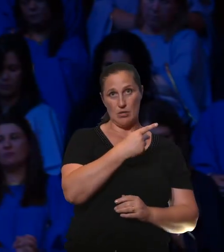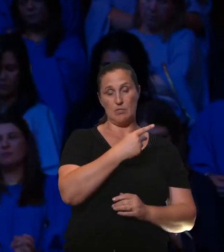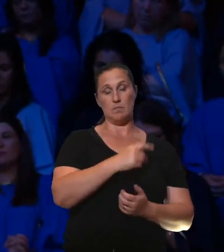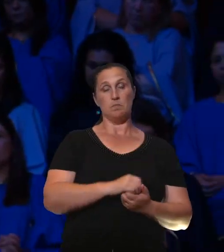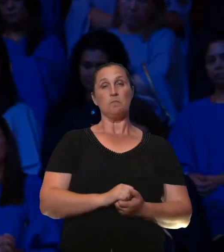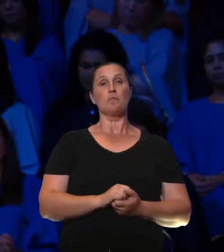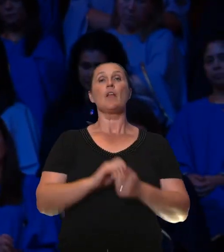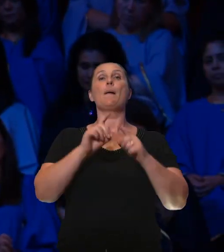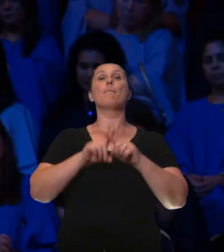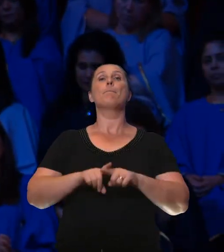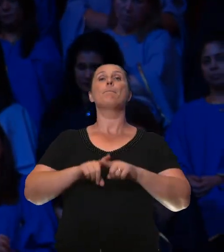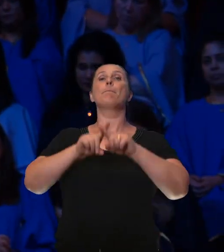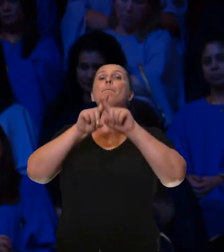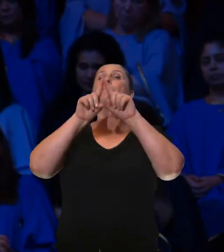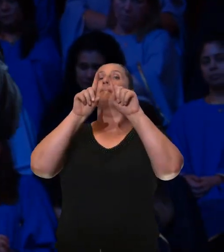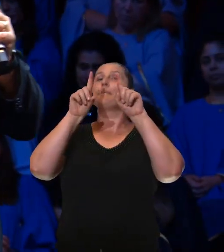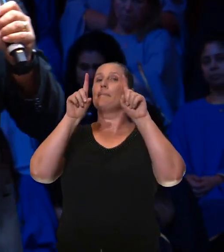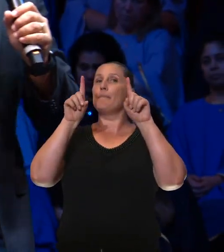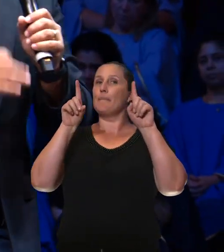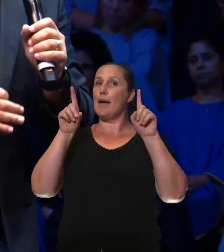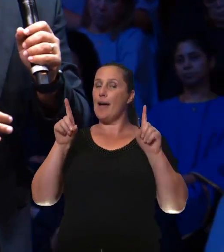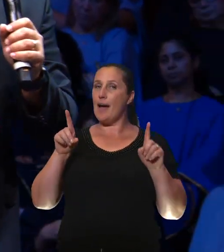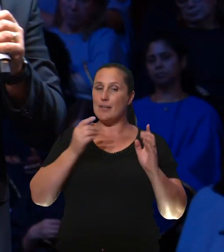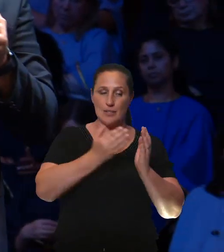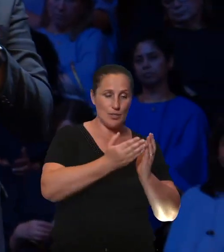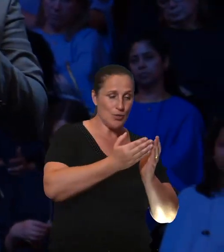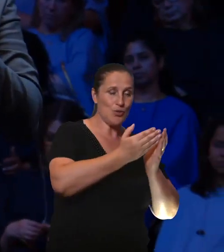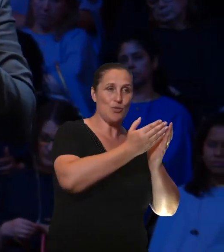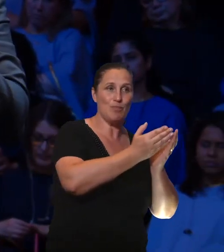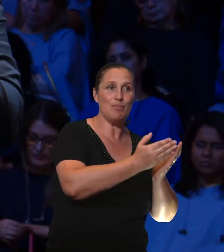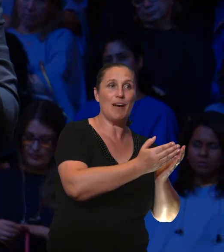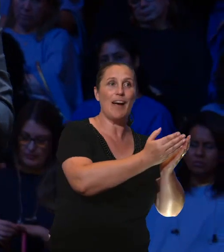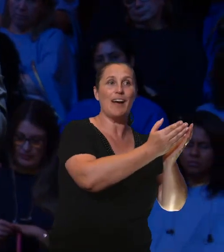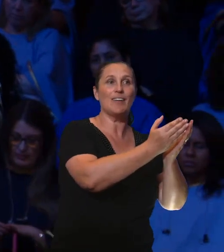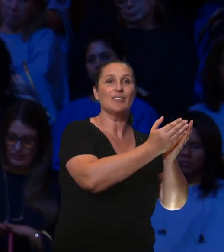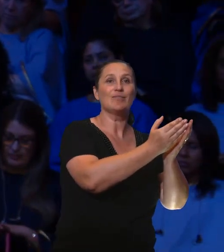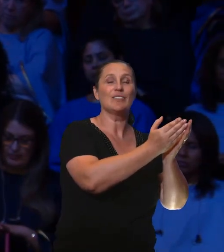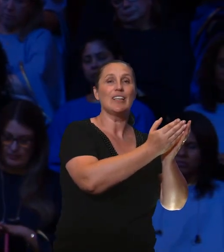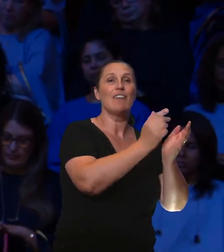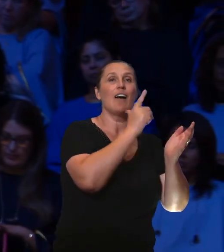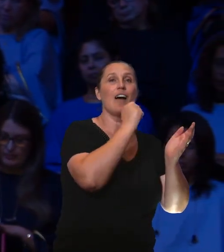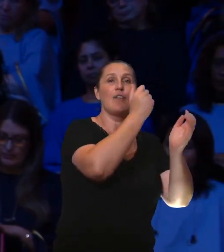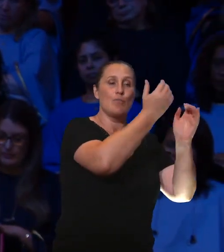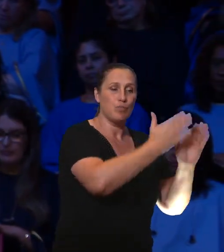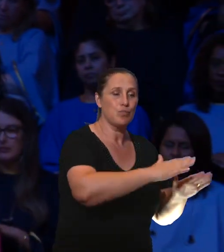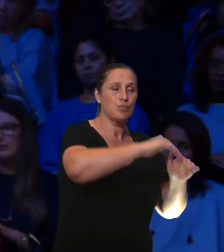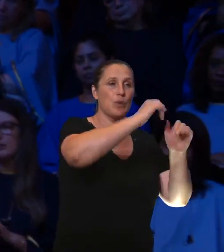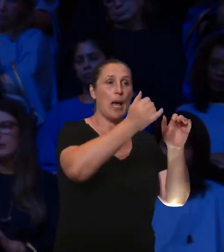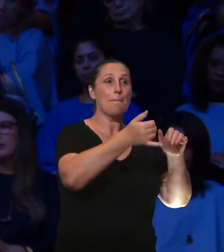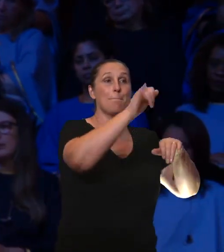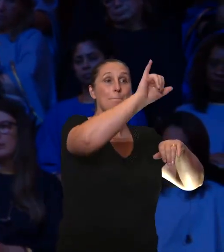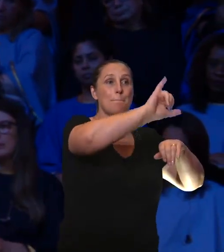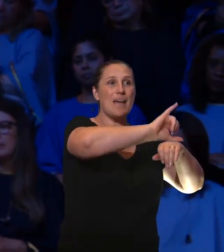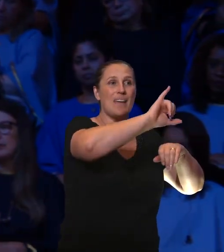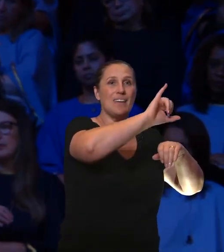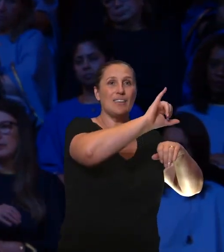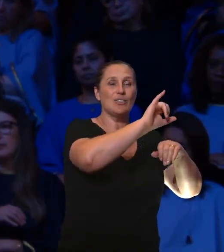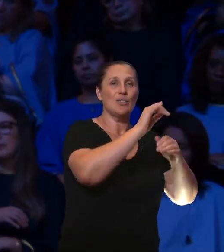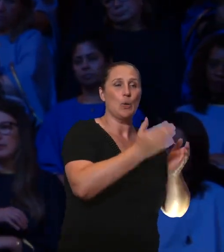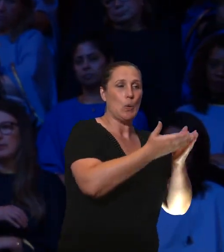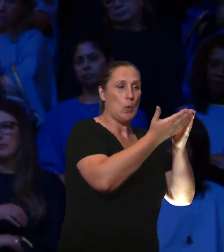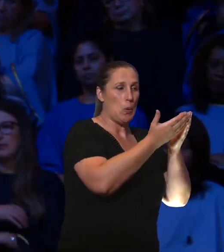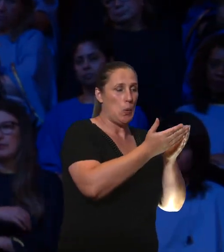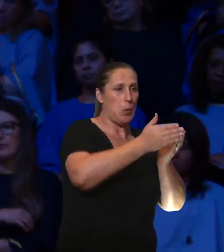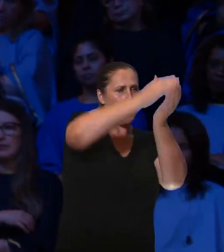eles, mas que o barco estava na metade do caminho, açoitado pelas